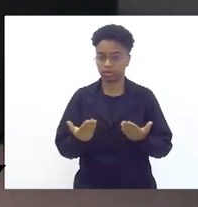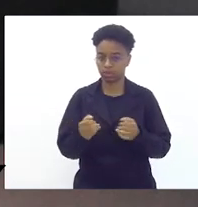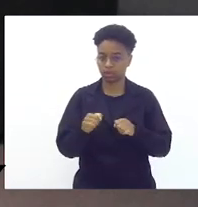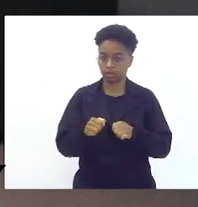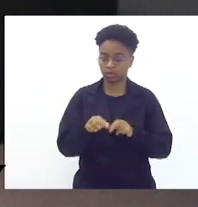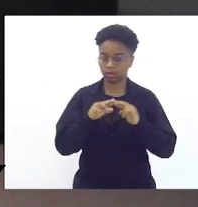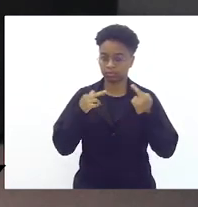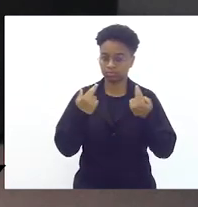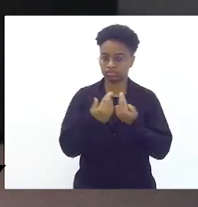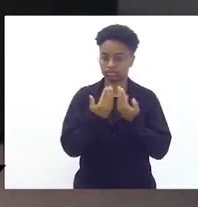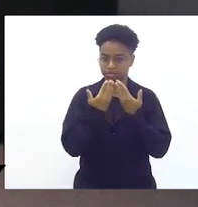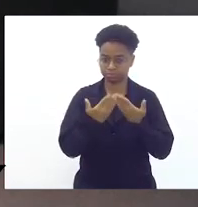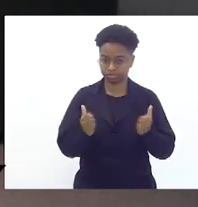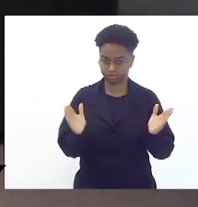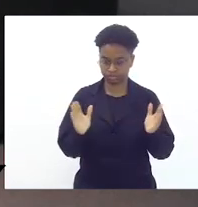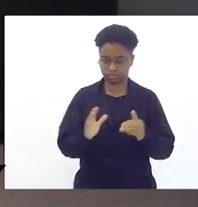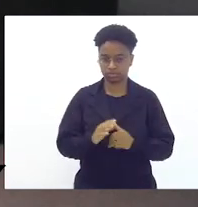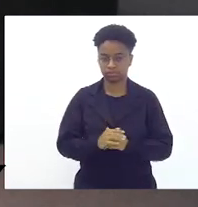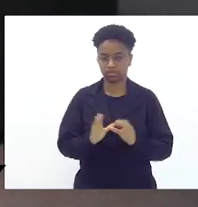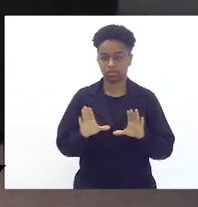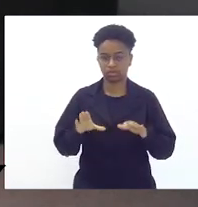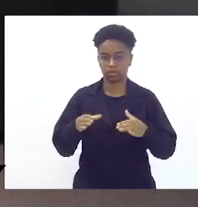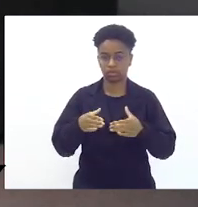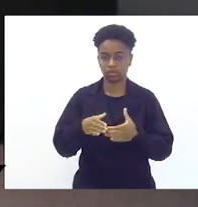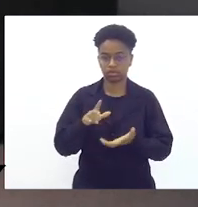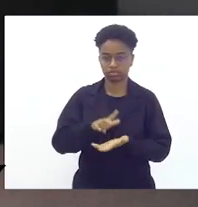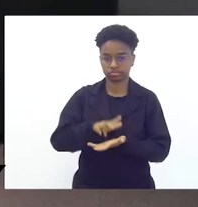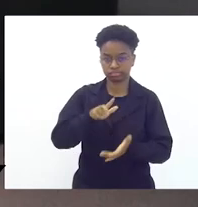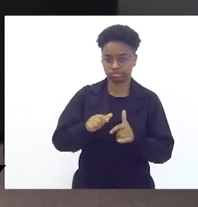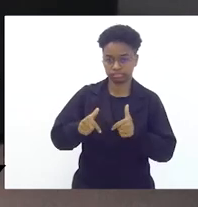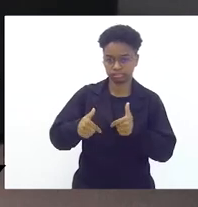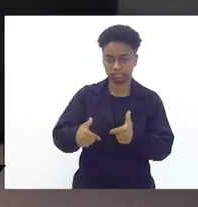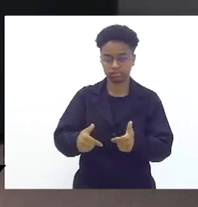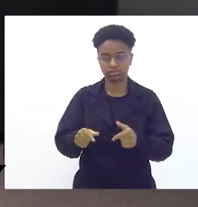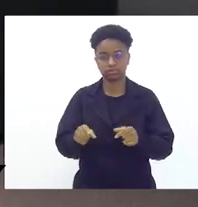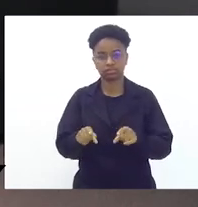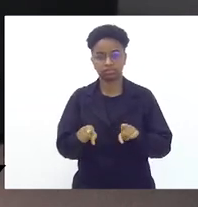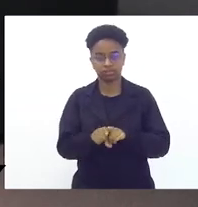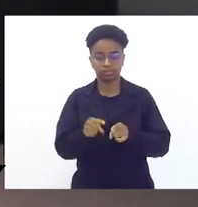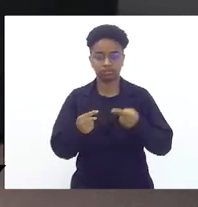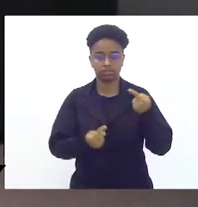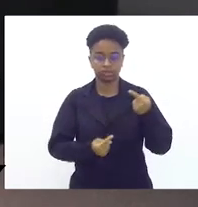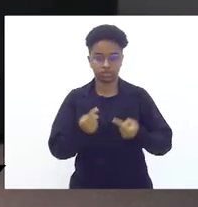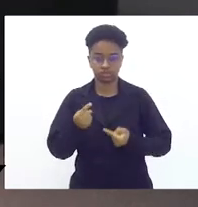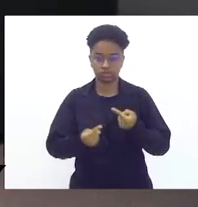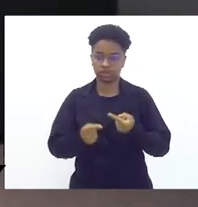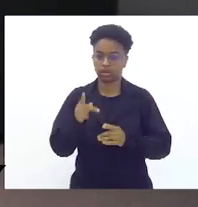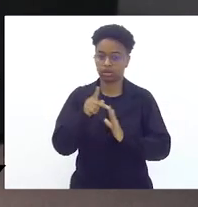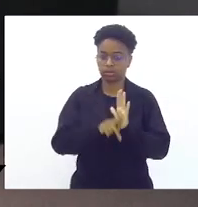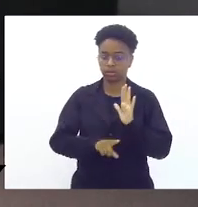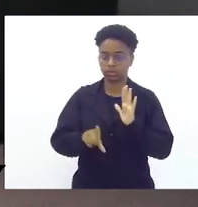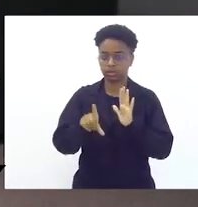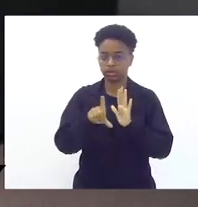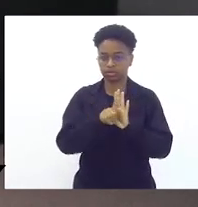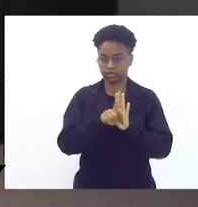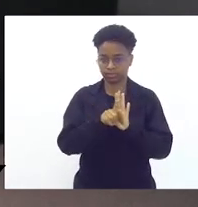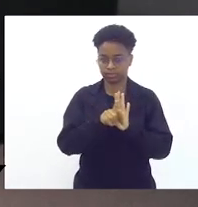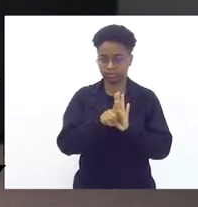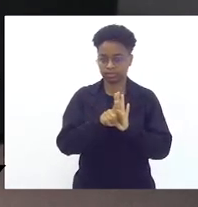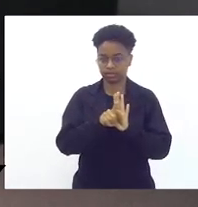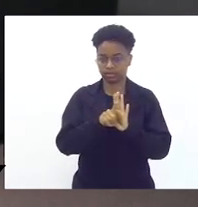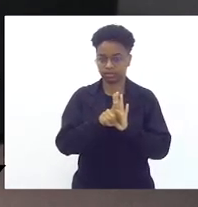audiência pública da comissão do cumpra-se para discutir o projeto de lei